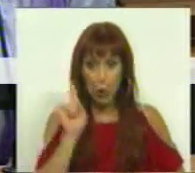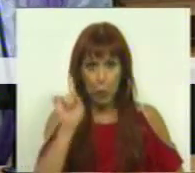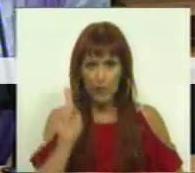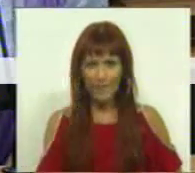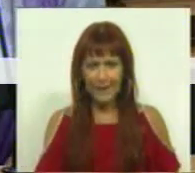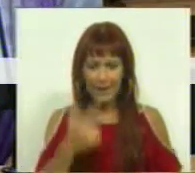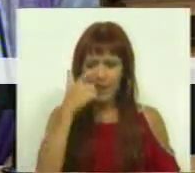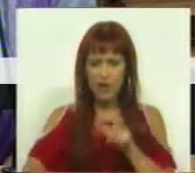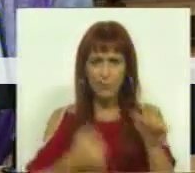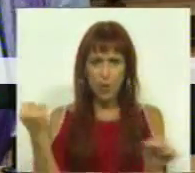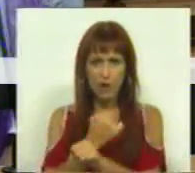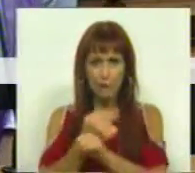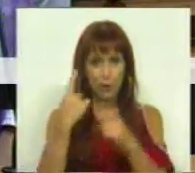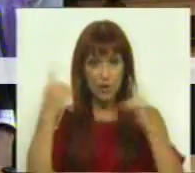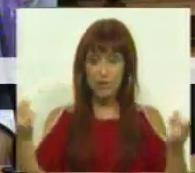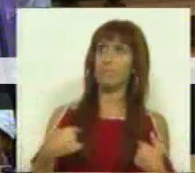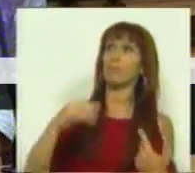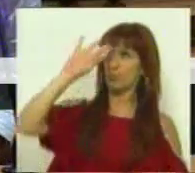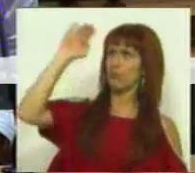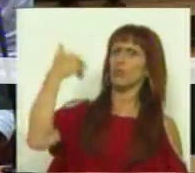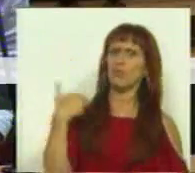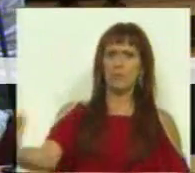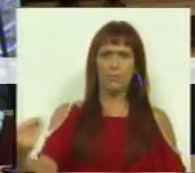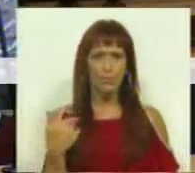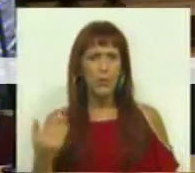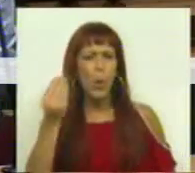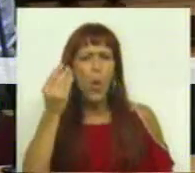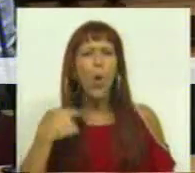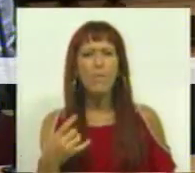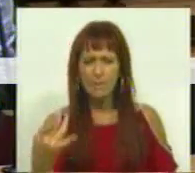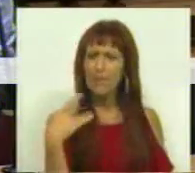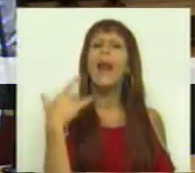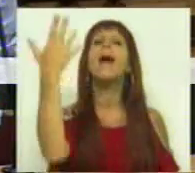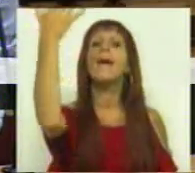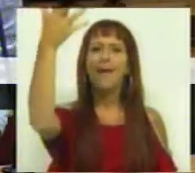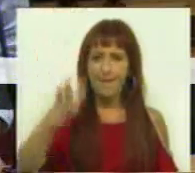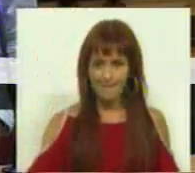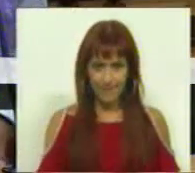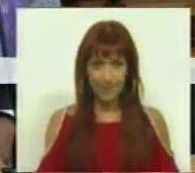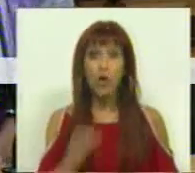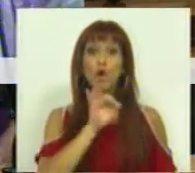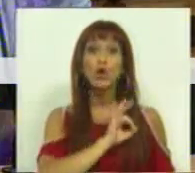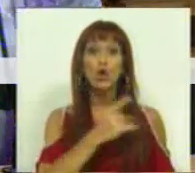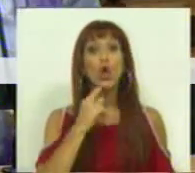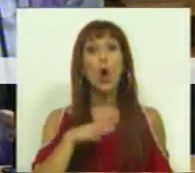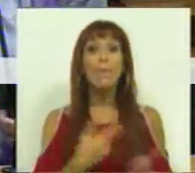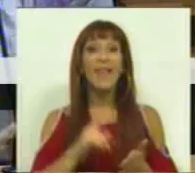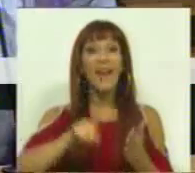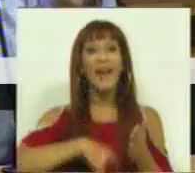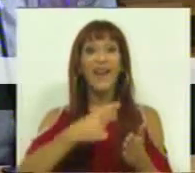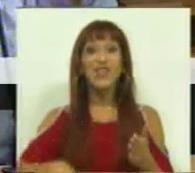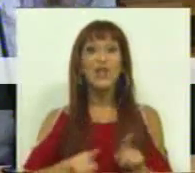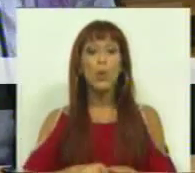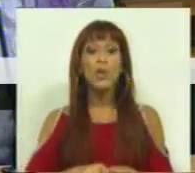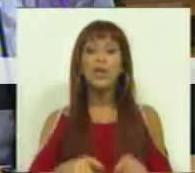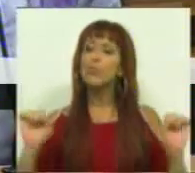em que os funcionários públicos ficam a saber como é que vão ser despedidos. E o senhor chama-lhe rescisão